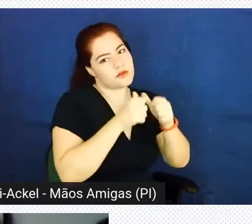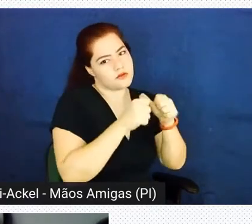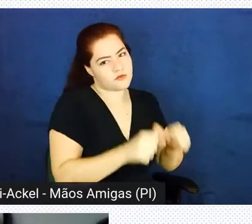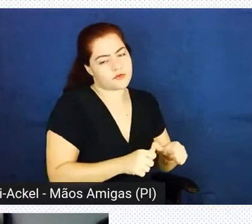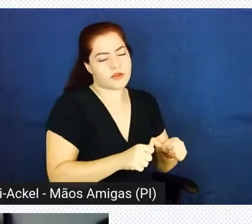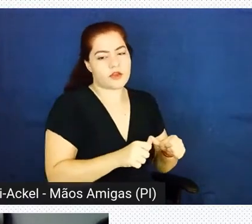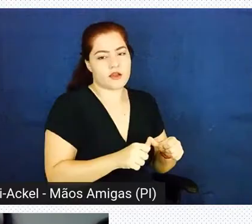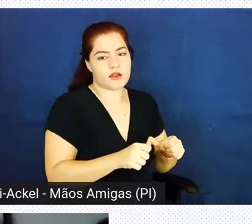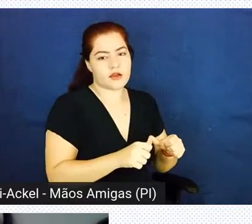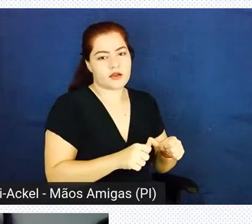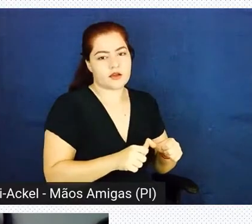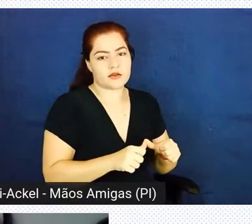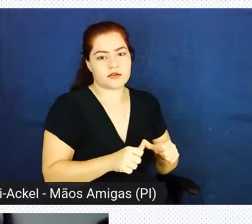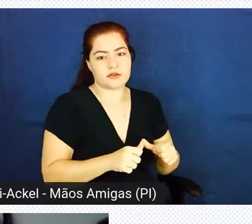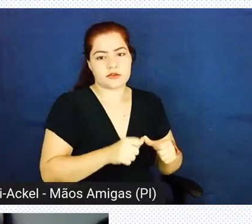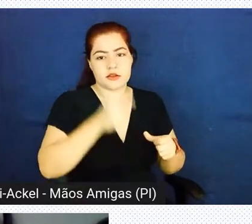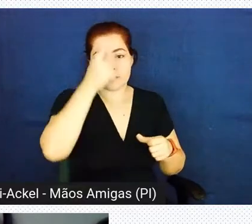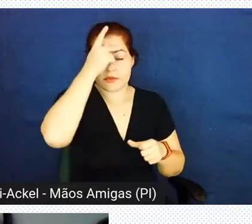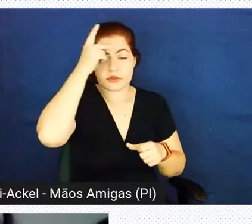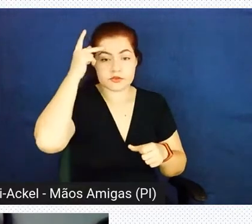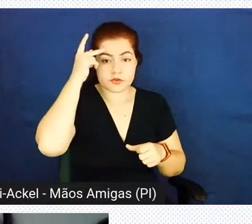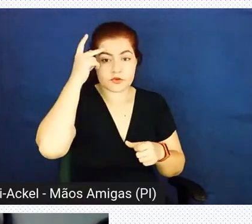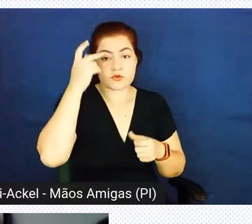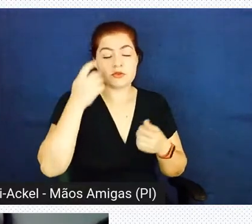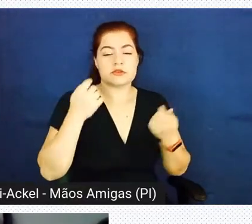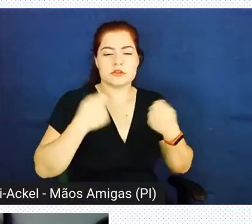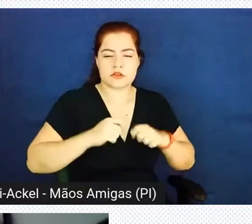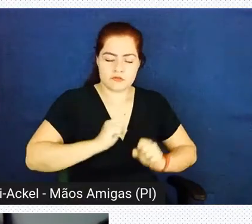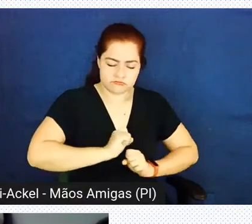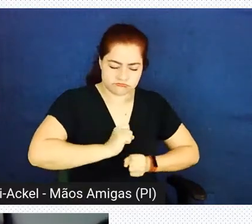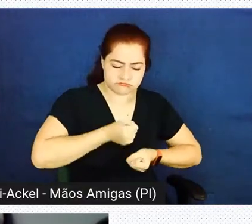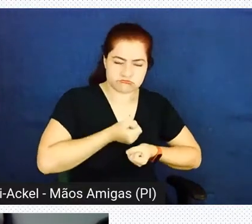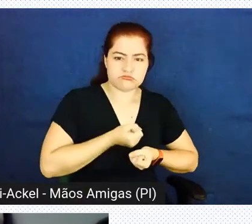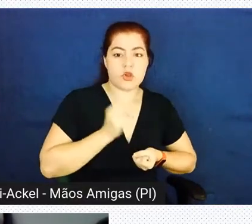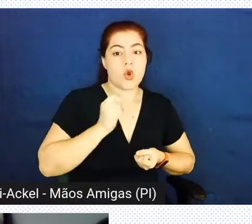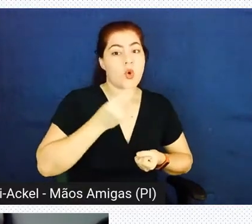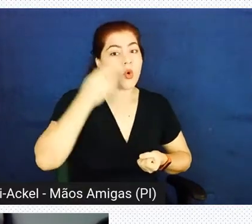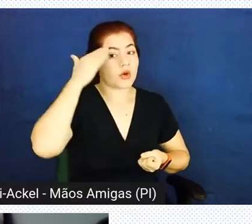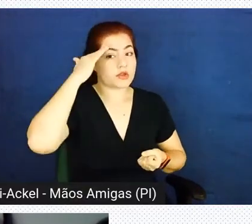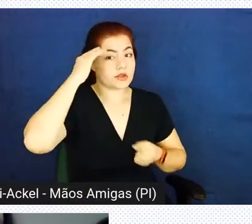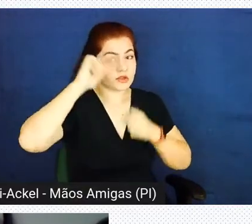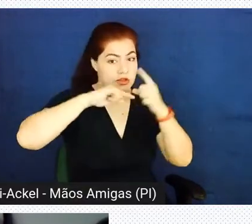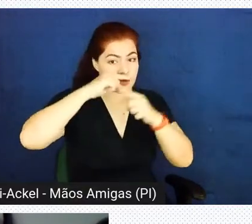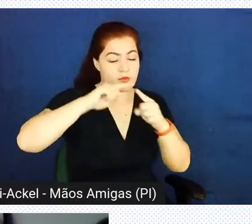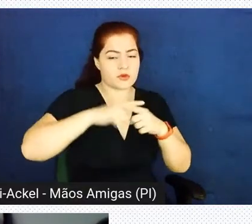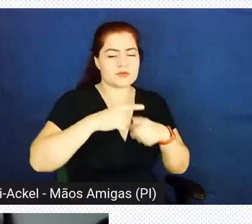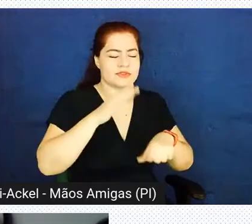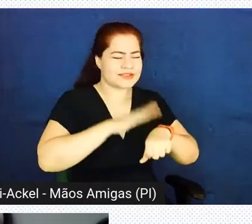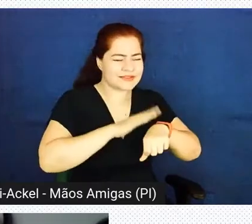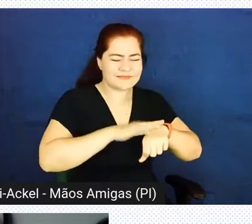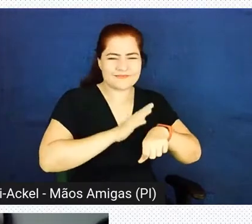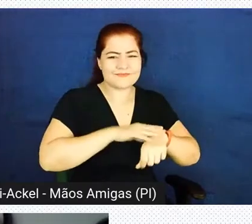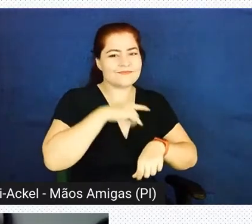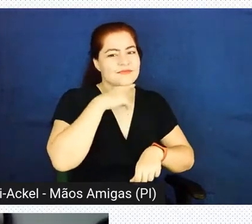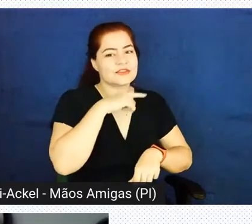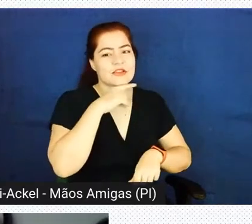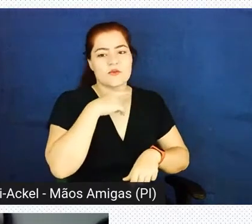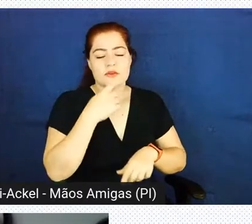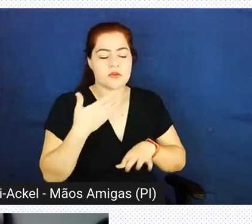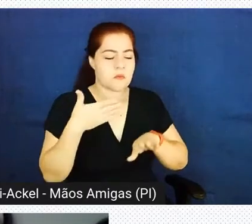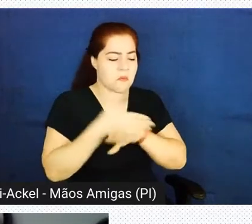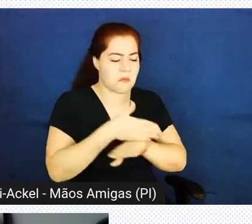permanecer. Aqueles que iam fazer, inclusive, um esforço, aqueles que iam entender depois, mas que naquele momento não iriam